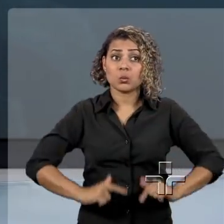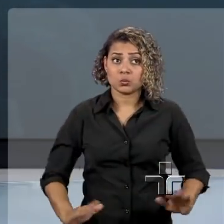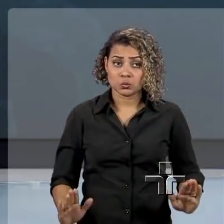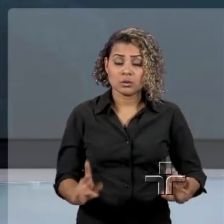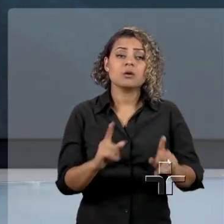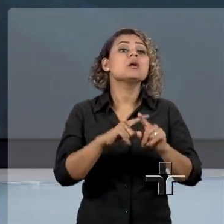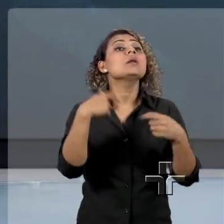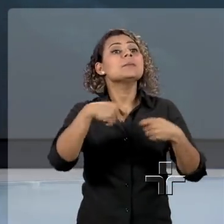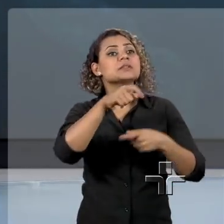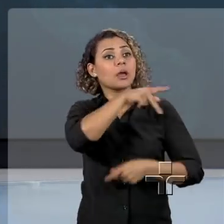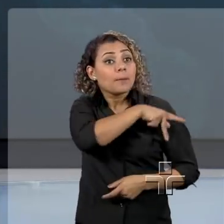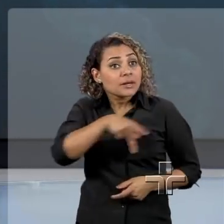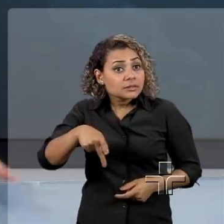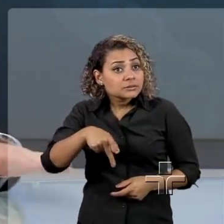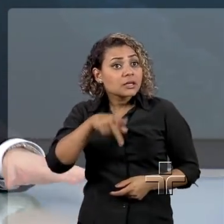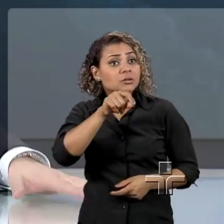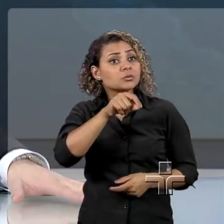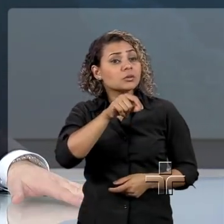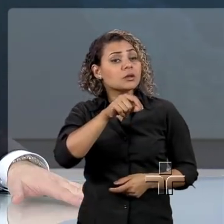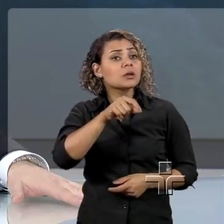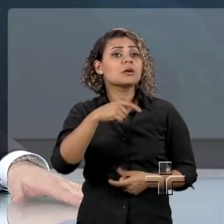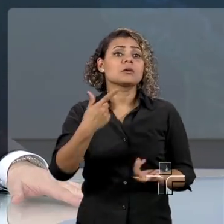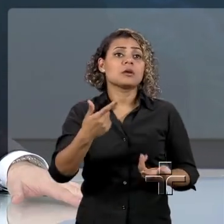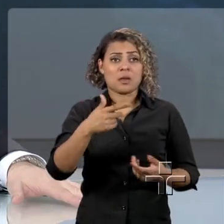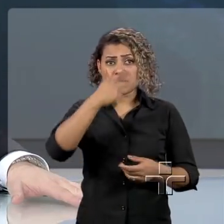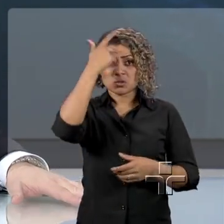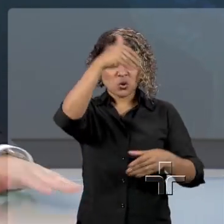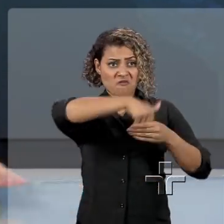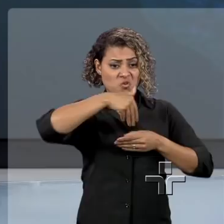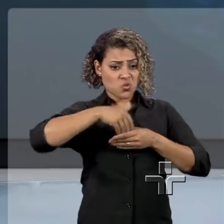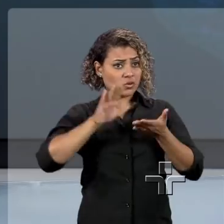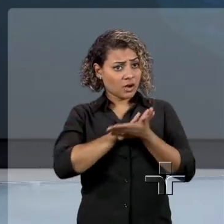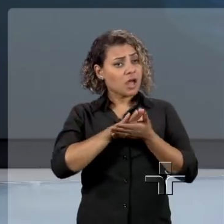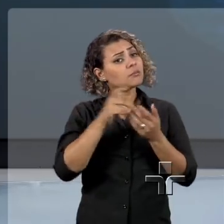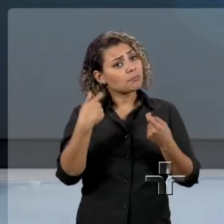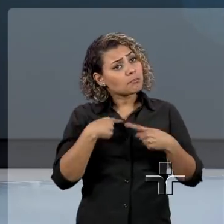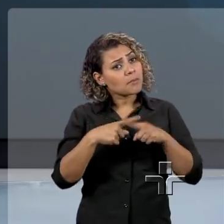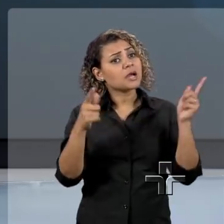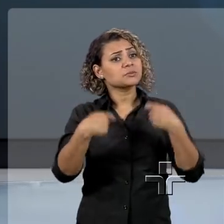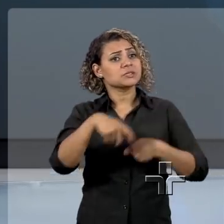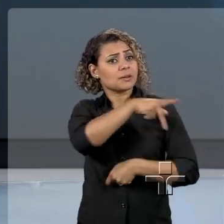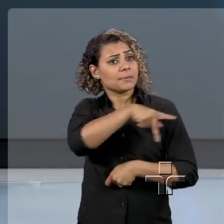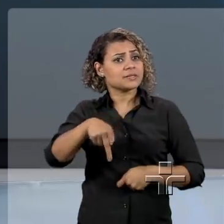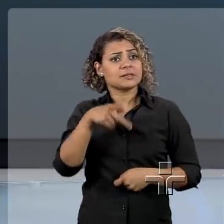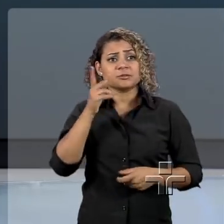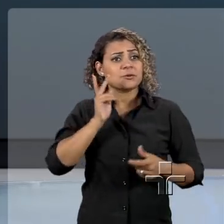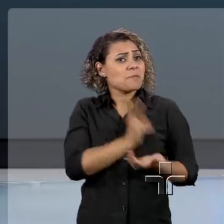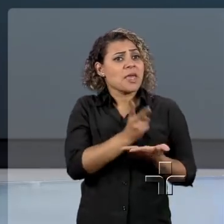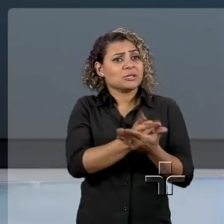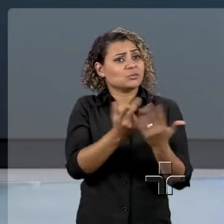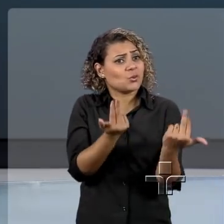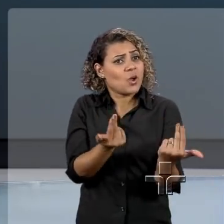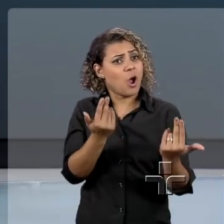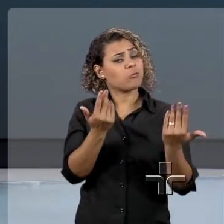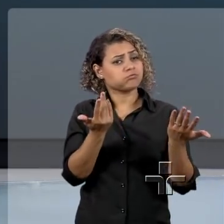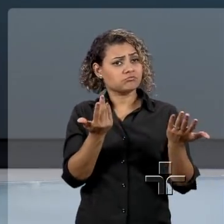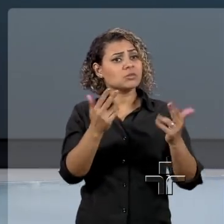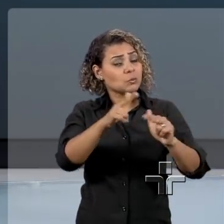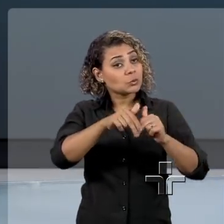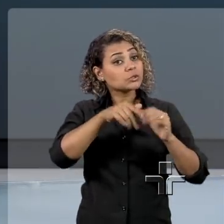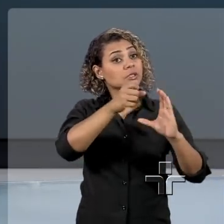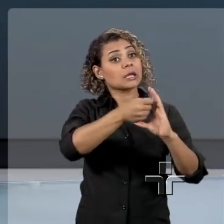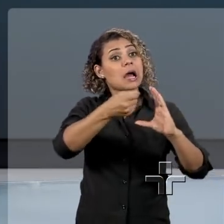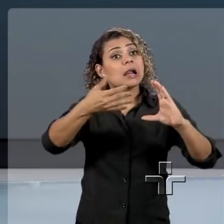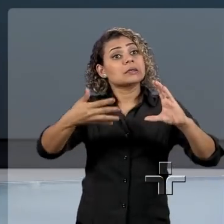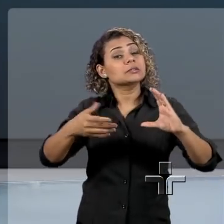República, governar para aqueles que o elegeram, para aqueles que não votaram nele. Agora, é nítido que ele tem uma característica. Aquilo